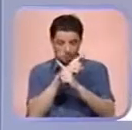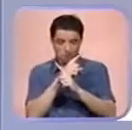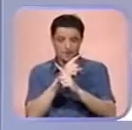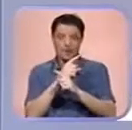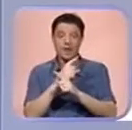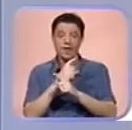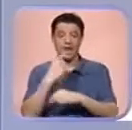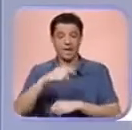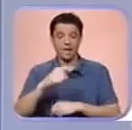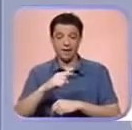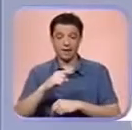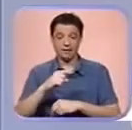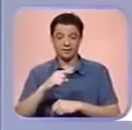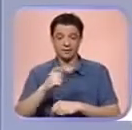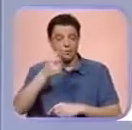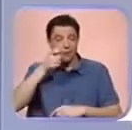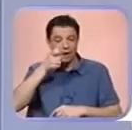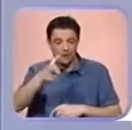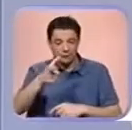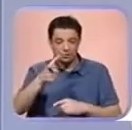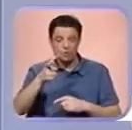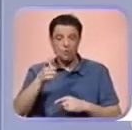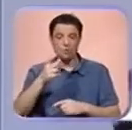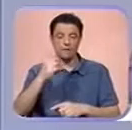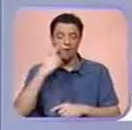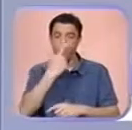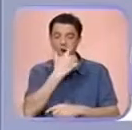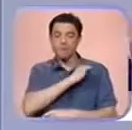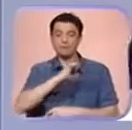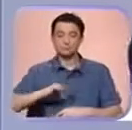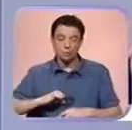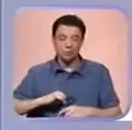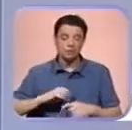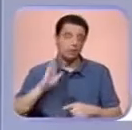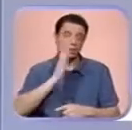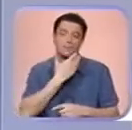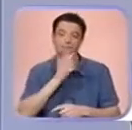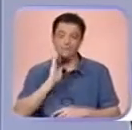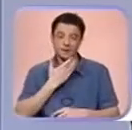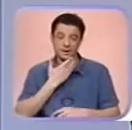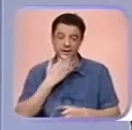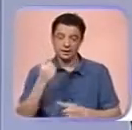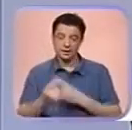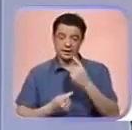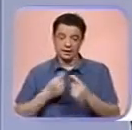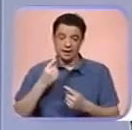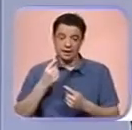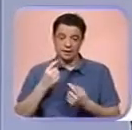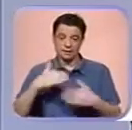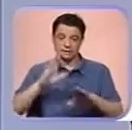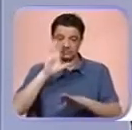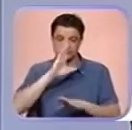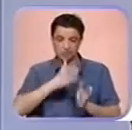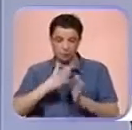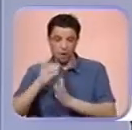uma relação sim. que existe entre graduação, estrabismo e olho preguiçoso. Muitas vezes existe só uma delas, outras vezes existem em associação. Uhum. E se estivermos ao